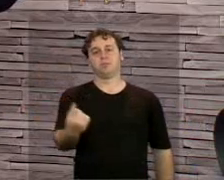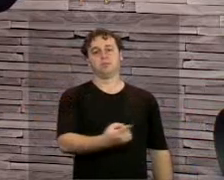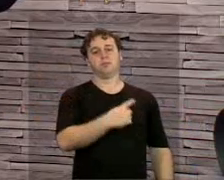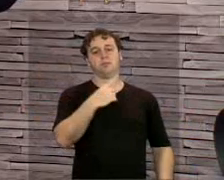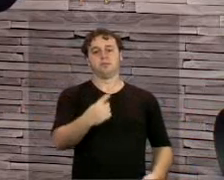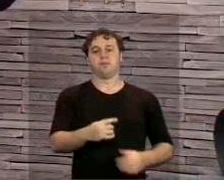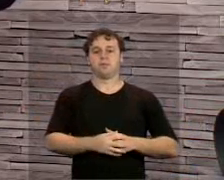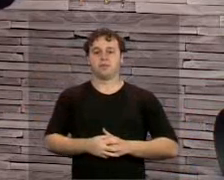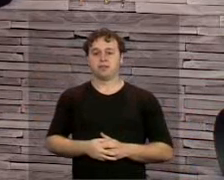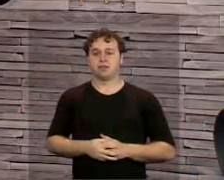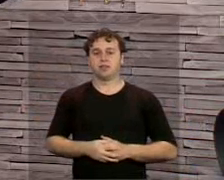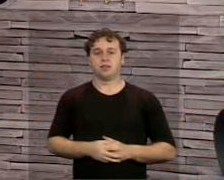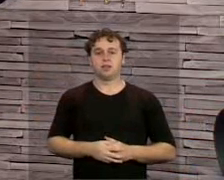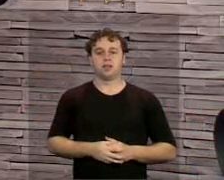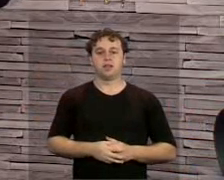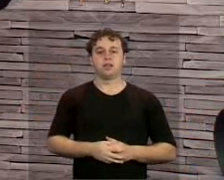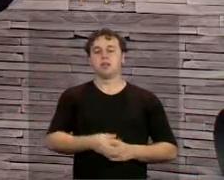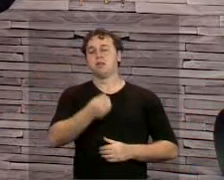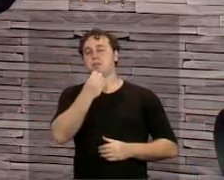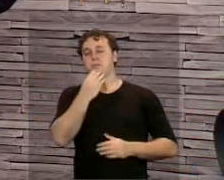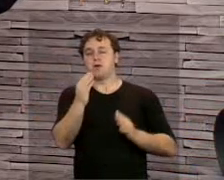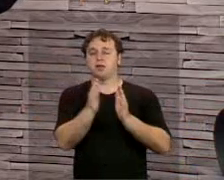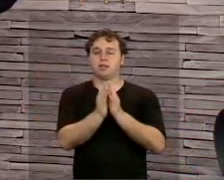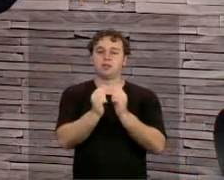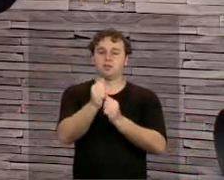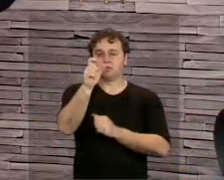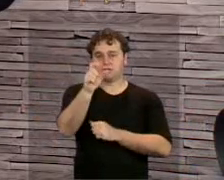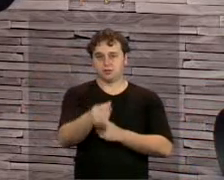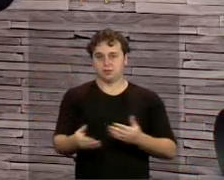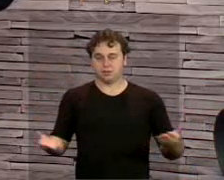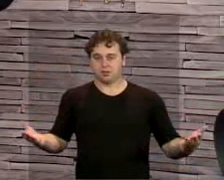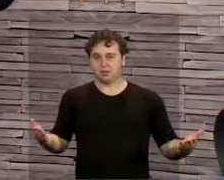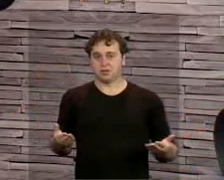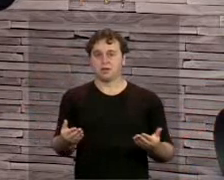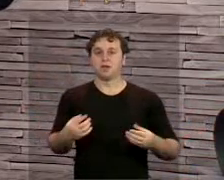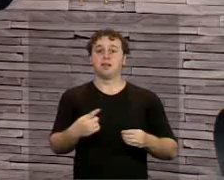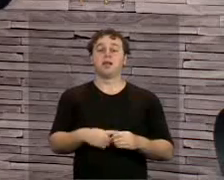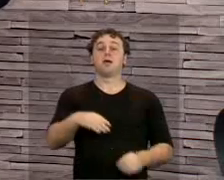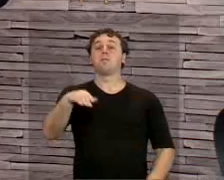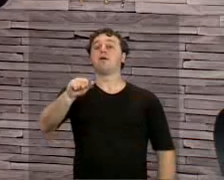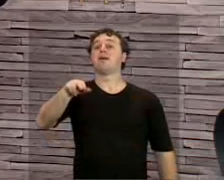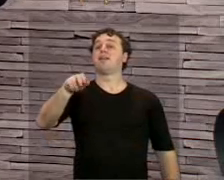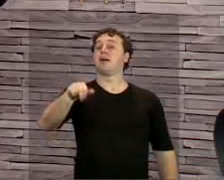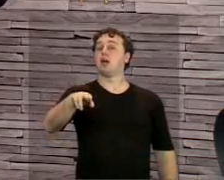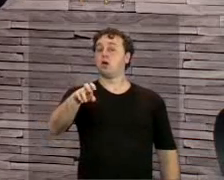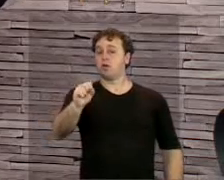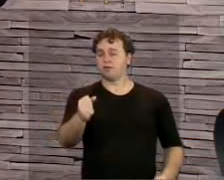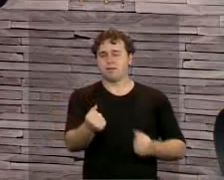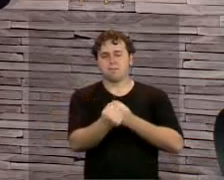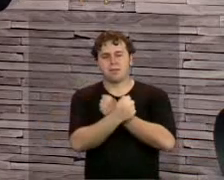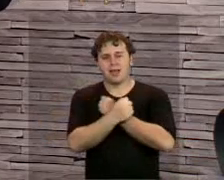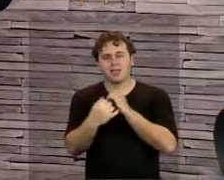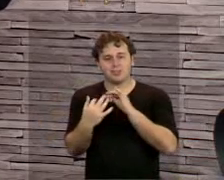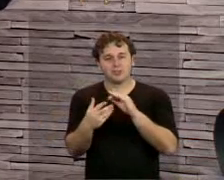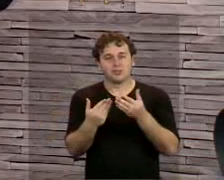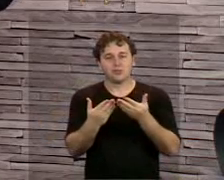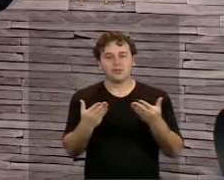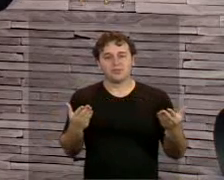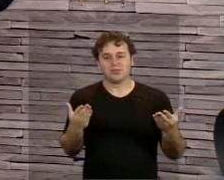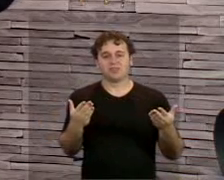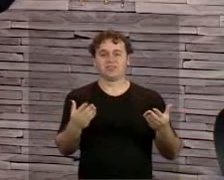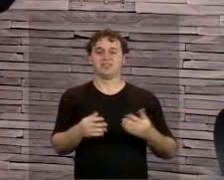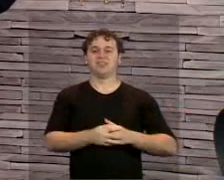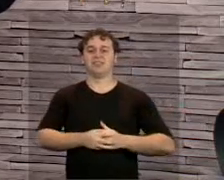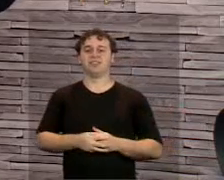por nós. Uma honra rezar com você, Guilherme, direto de Manaus. O nosso abraço reforçado e extensivo a todo o